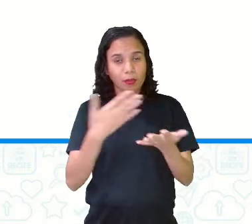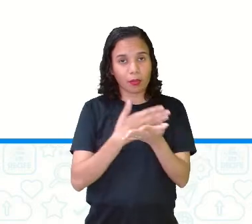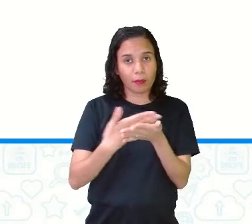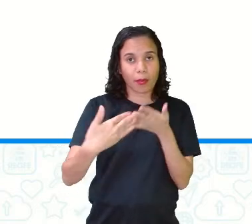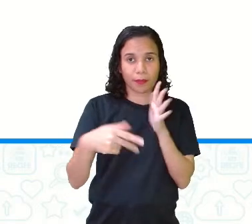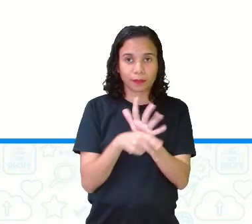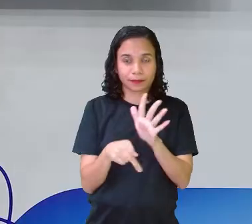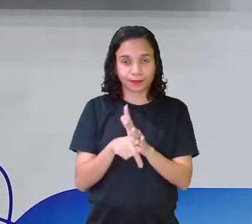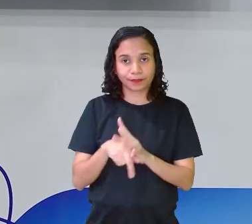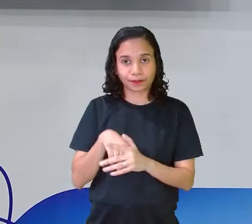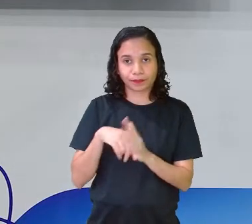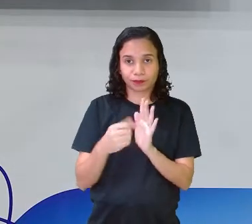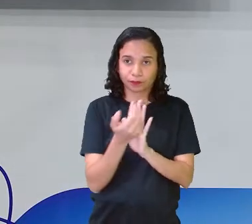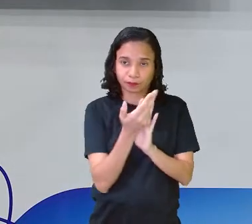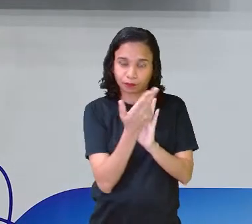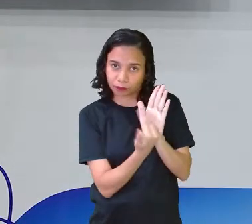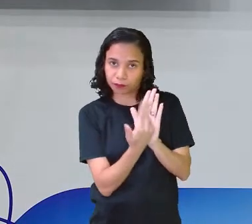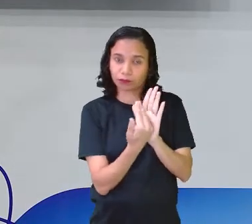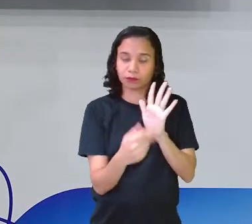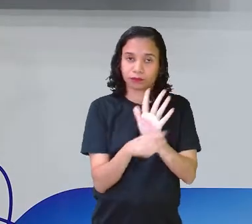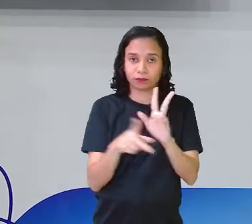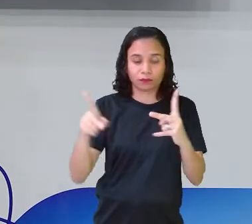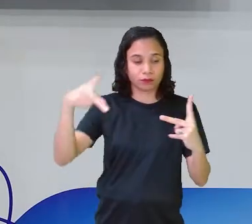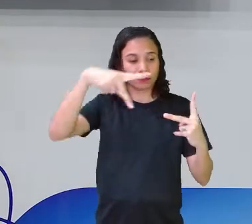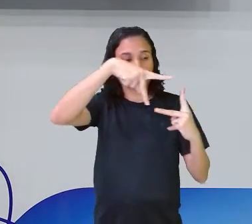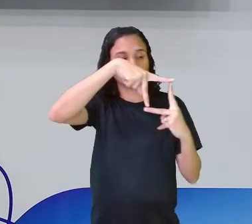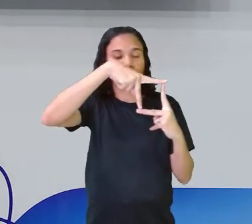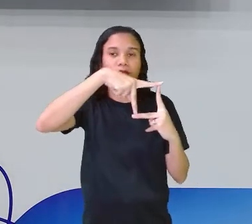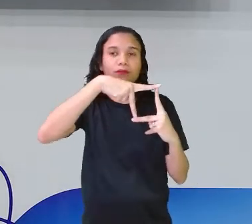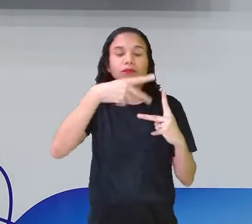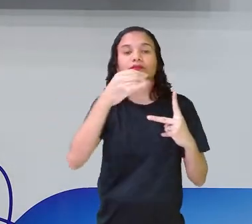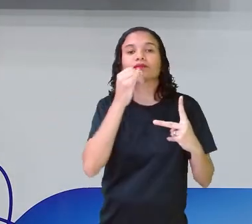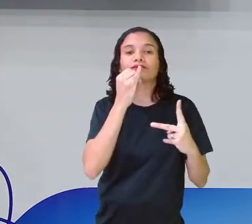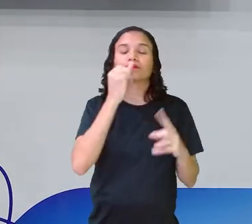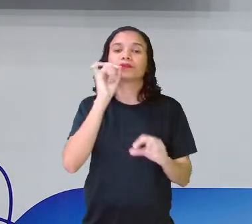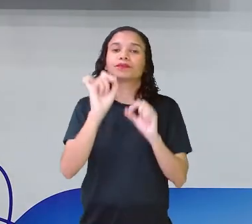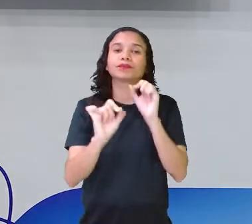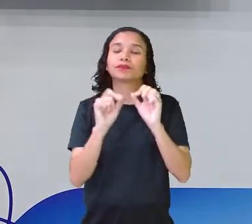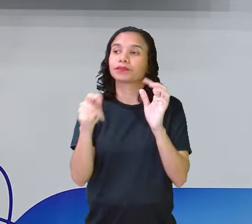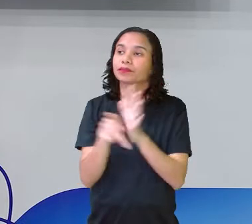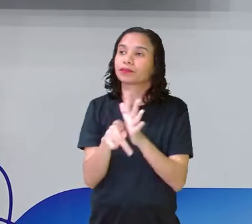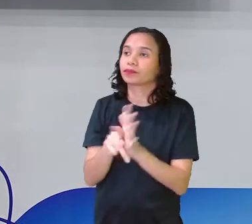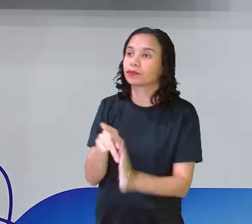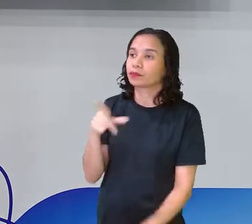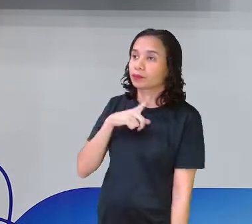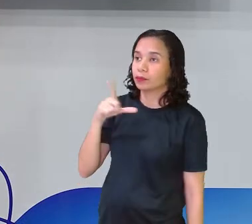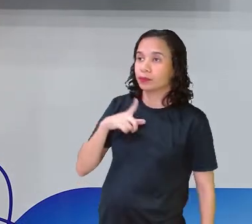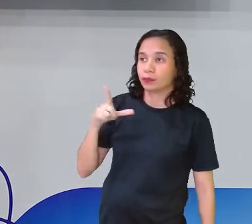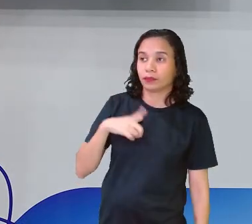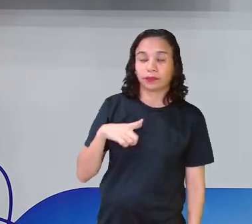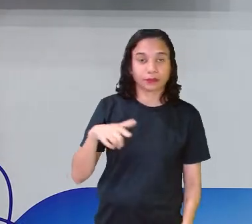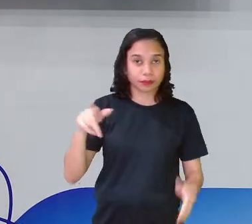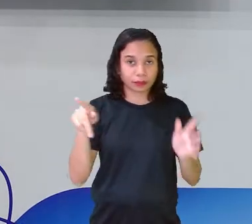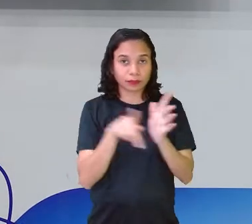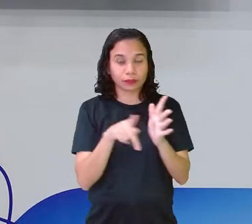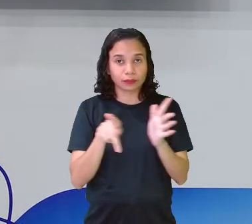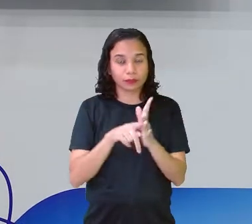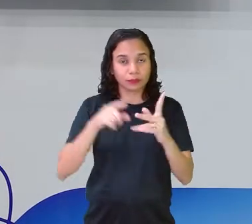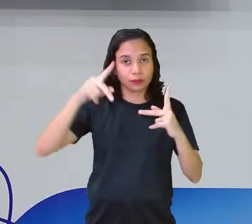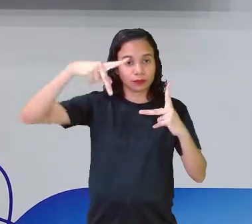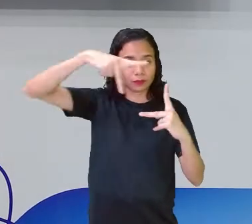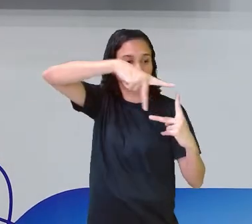do polígono, no caso quadrado, ficaria basicamente assim. Eu tenho o meu polígono, que